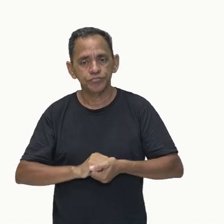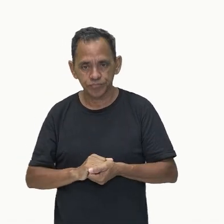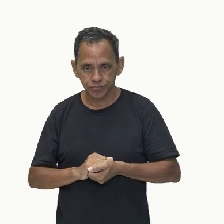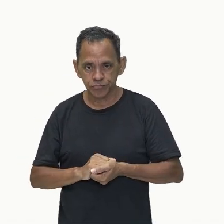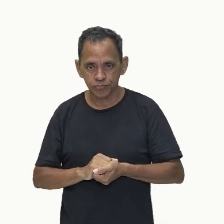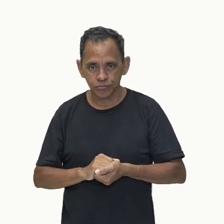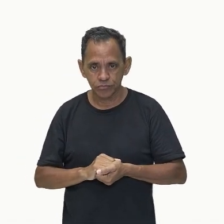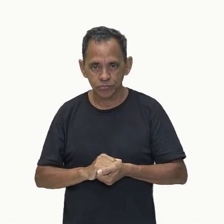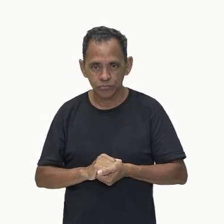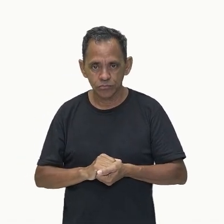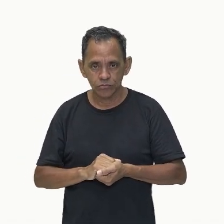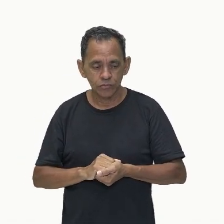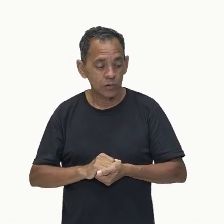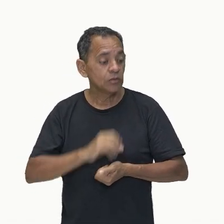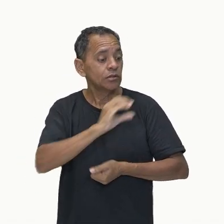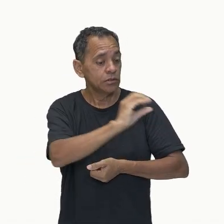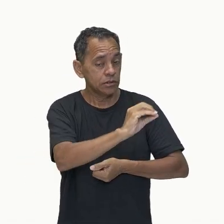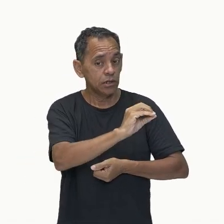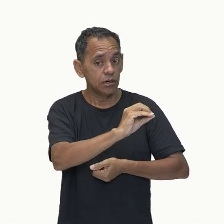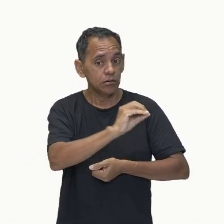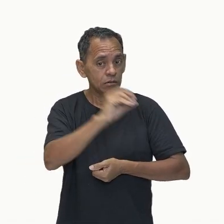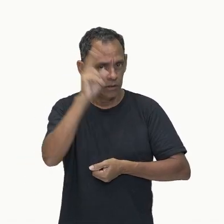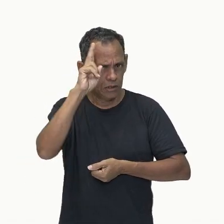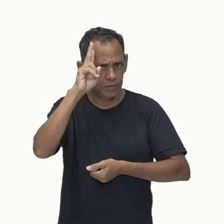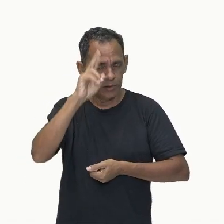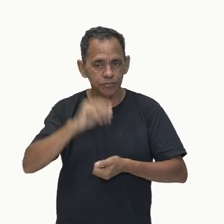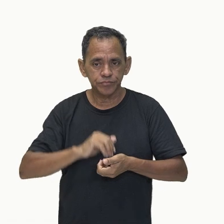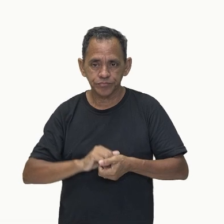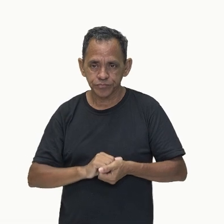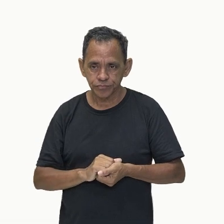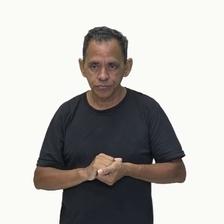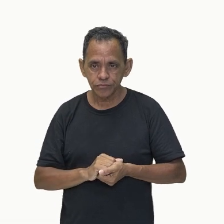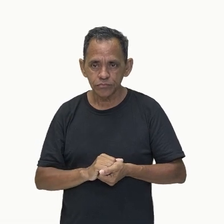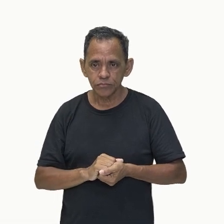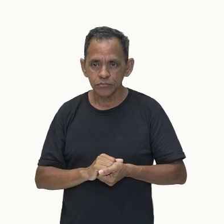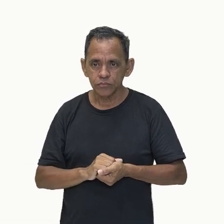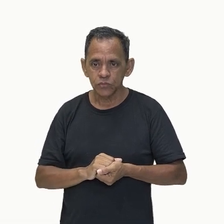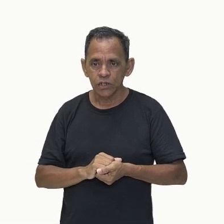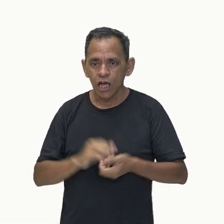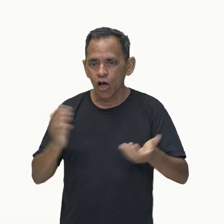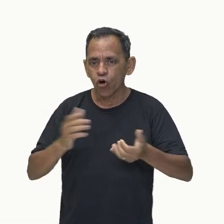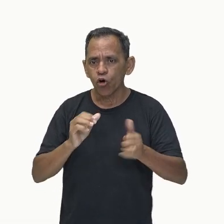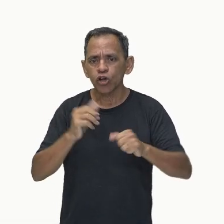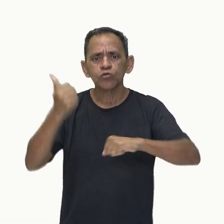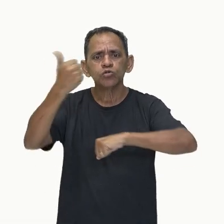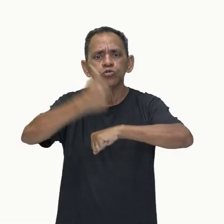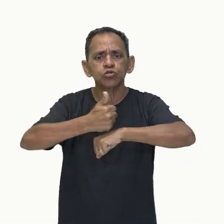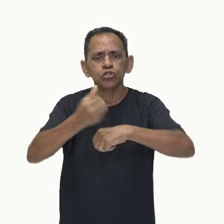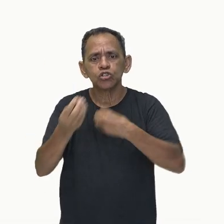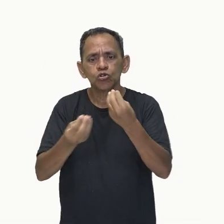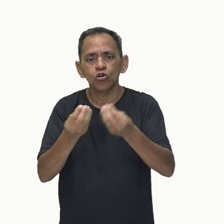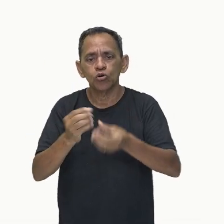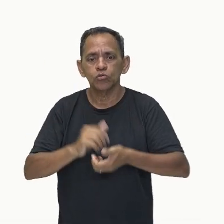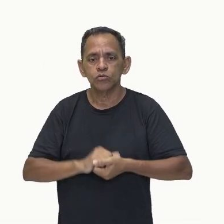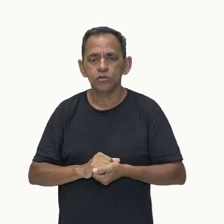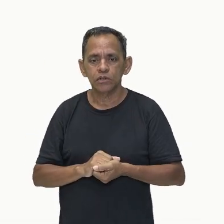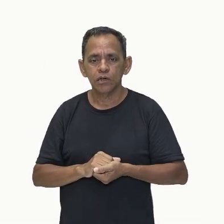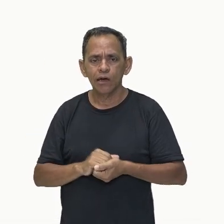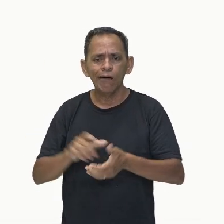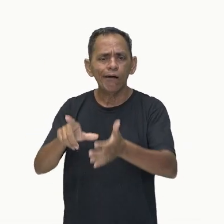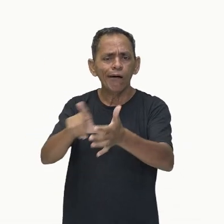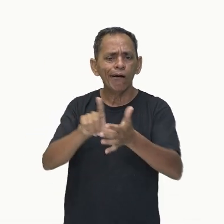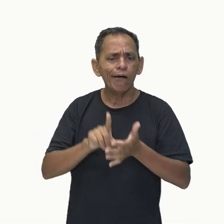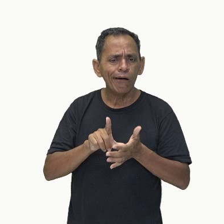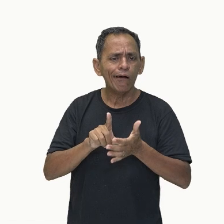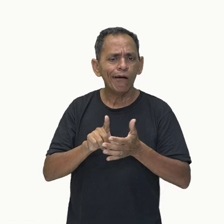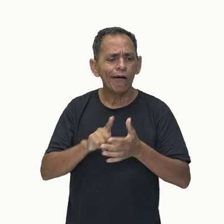ou seja, no zero. Olha que fácil. Me diz aí, qual era a posição dele quando